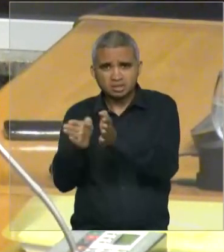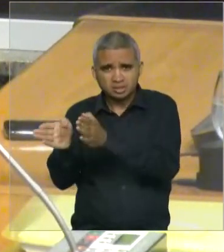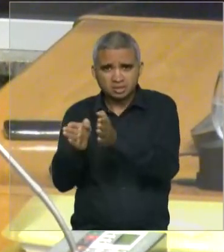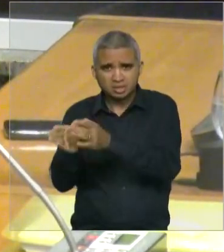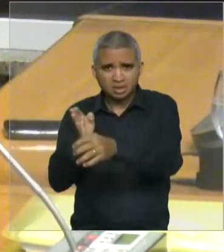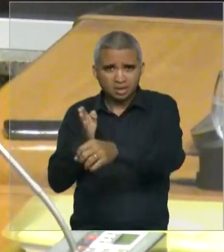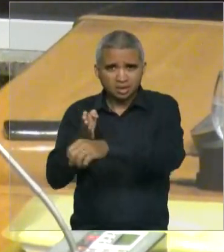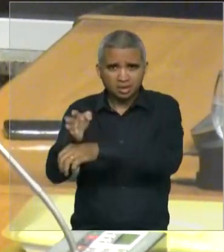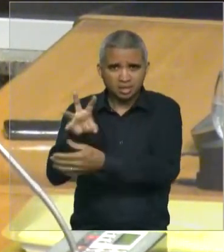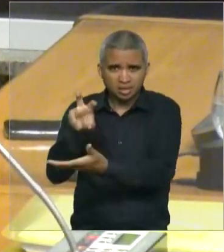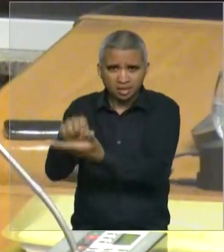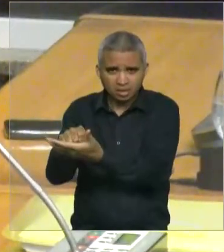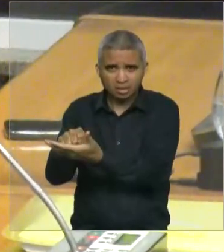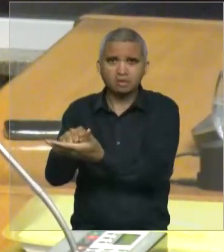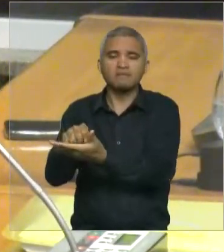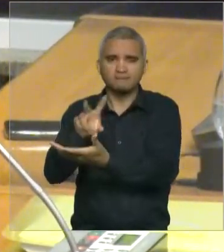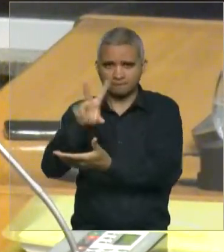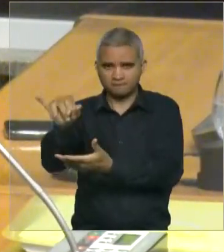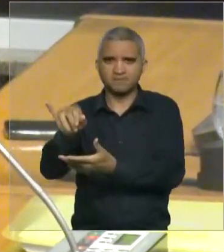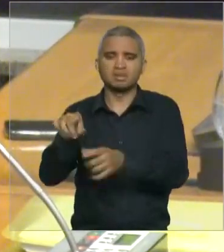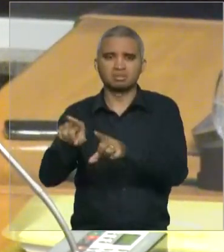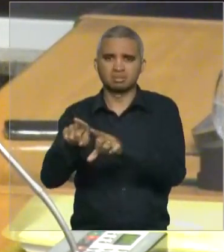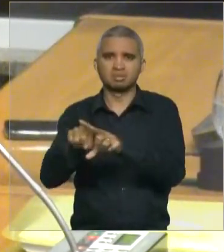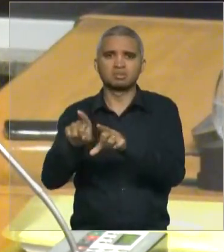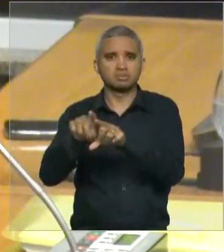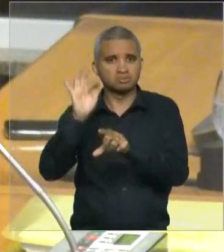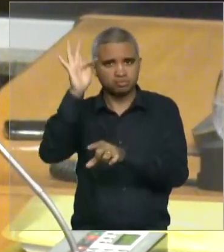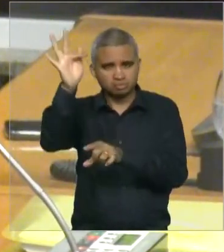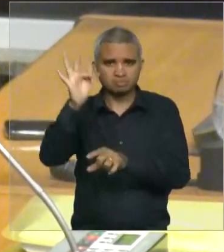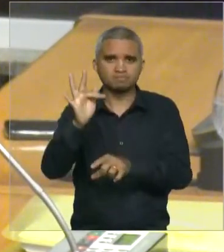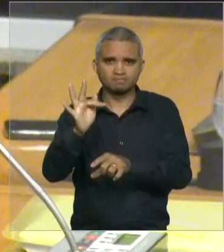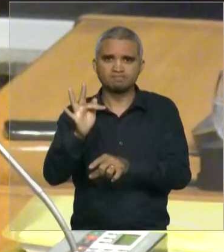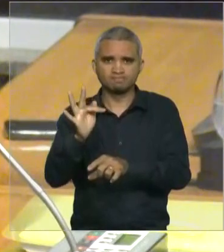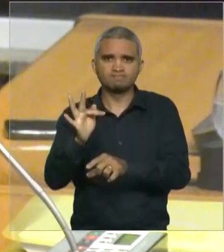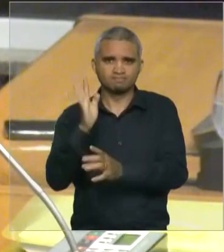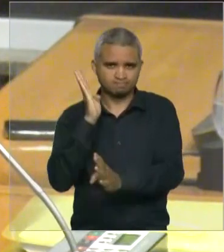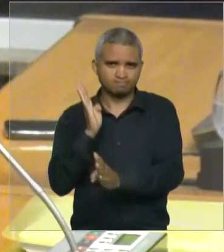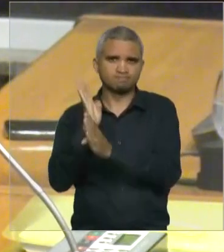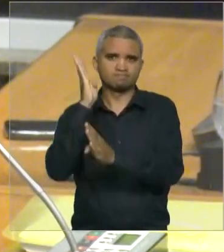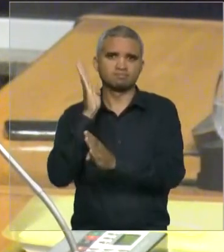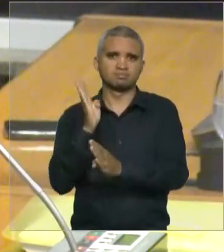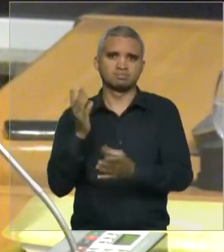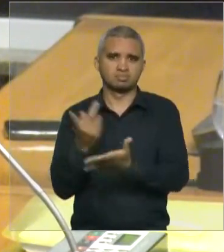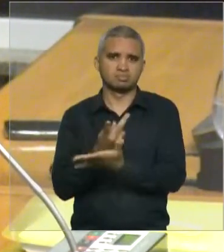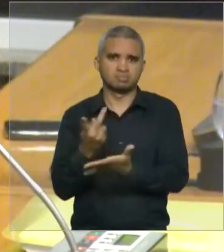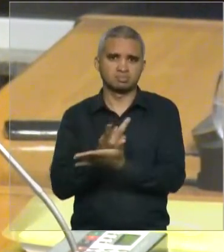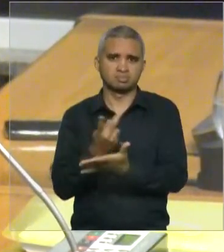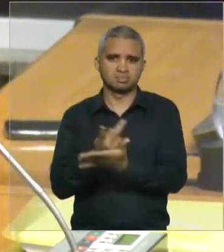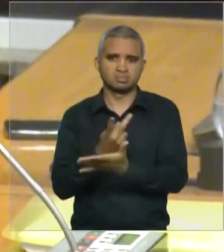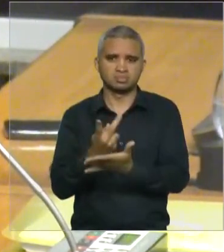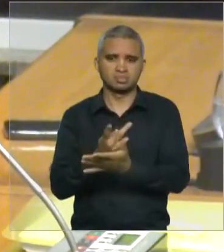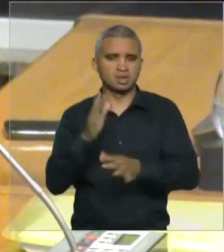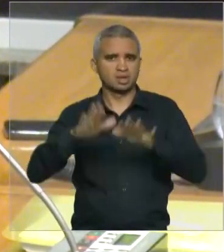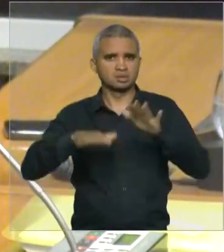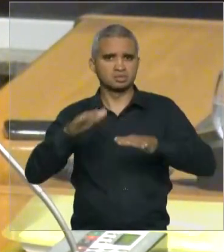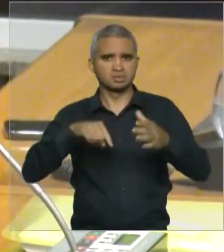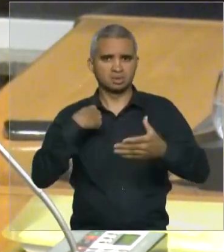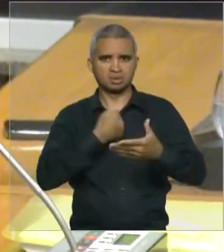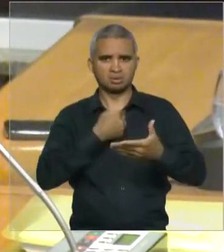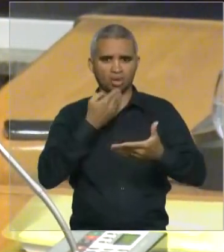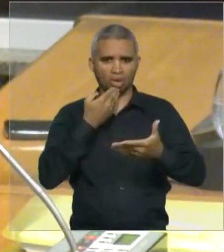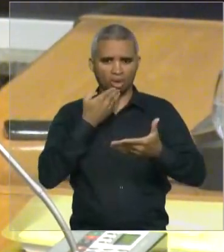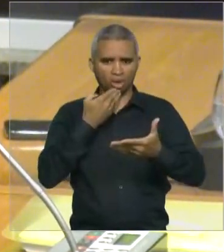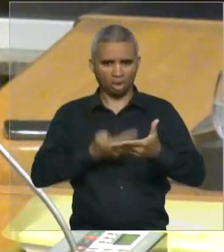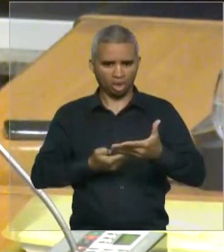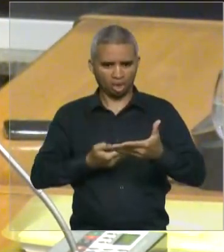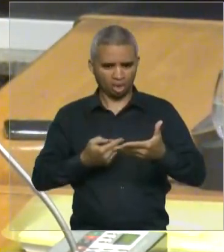eles merecem. E tudo aquilo que eu de oitivo ouvi é escandaloso, o que muitos me passaram. Tem hora, deputado Iglesias, que eu não quis acreditar no que estava